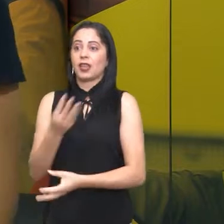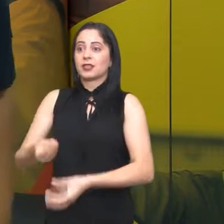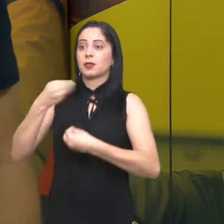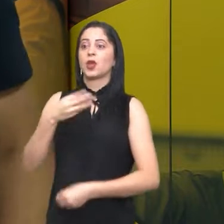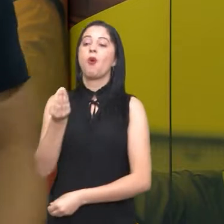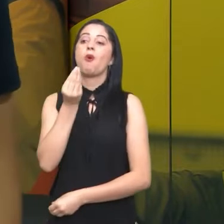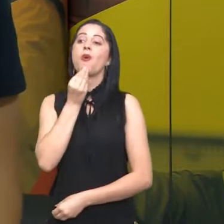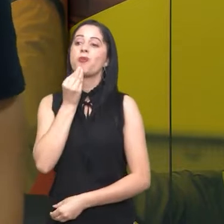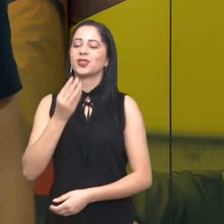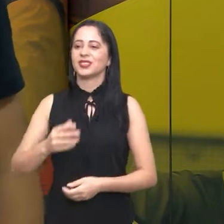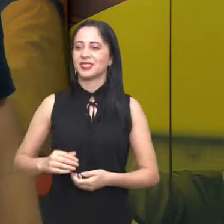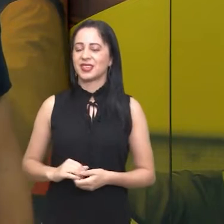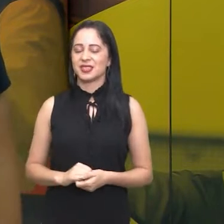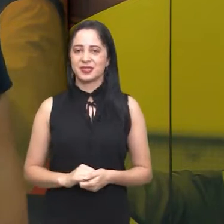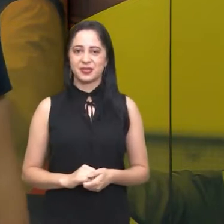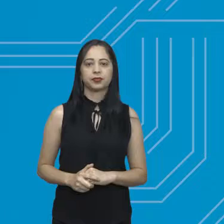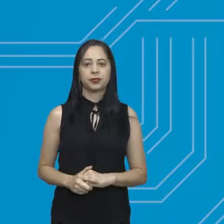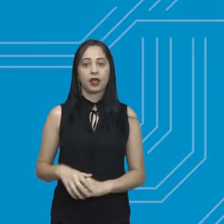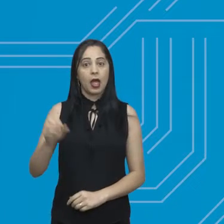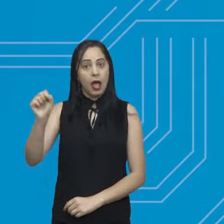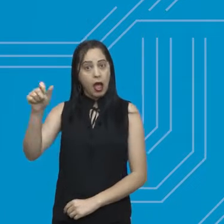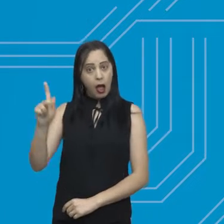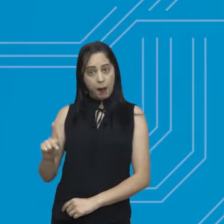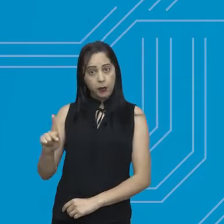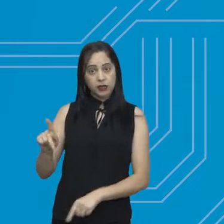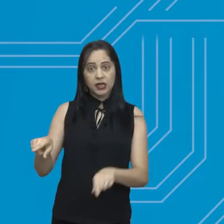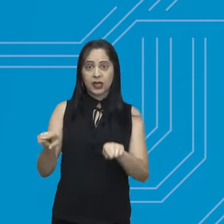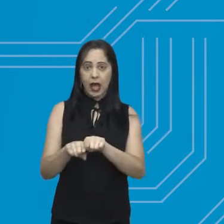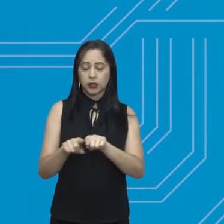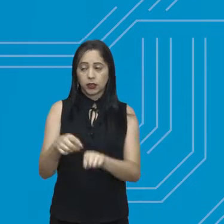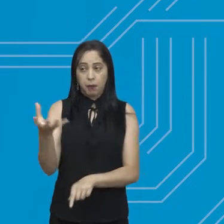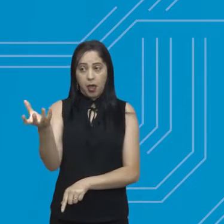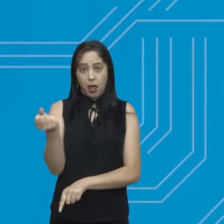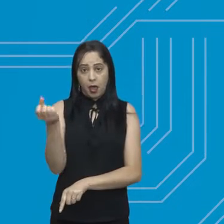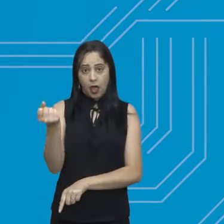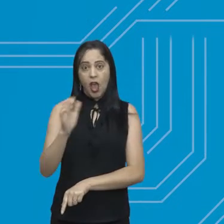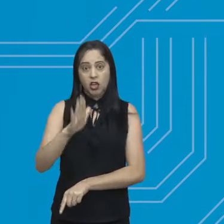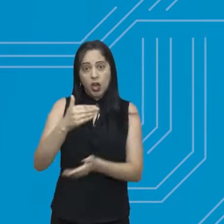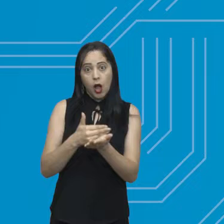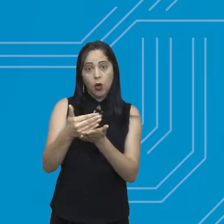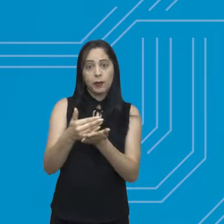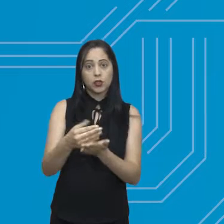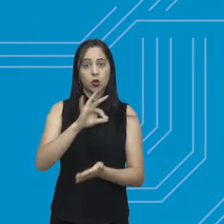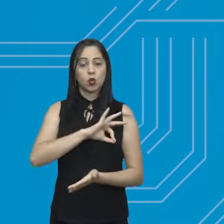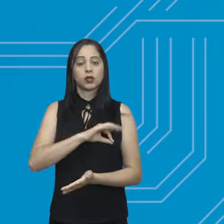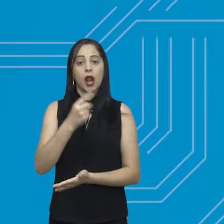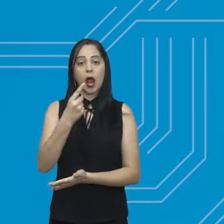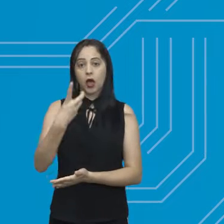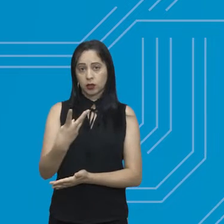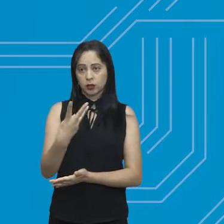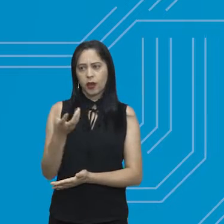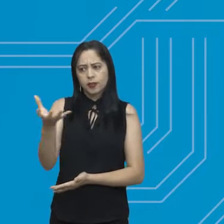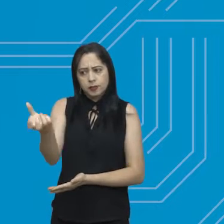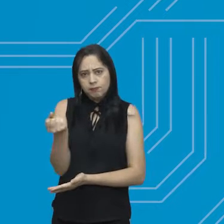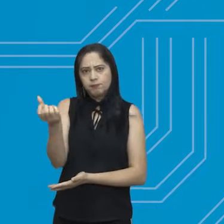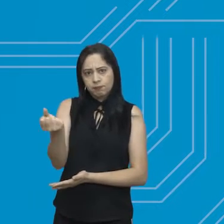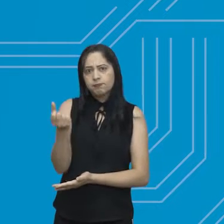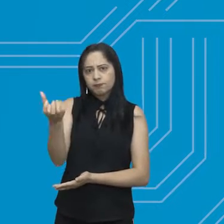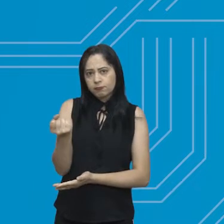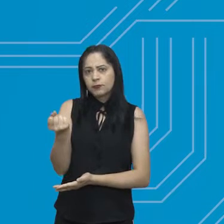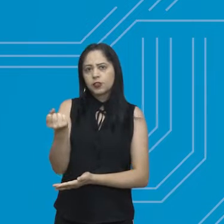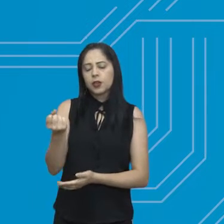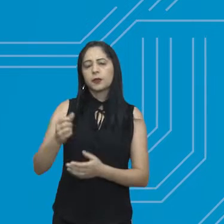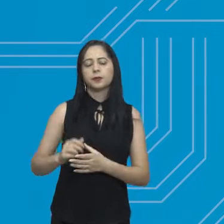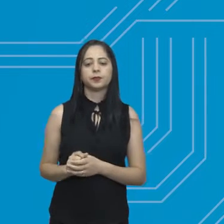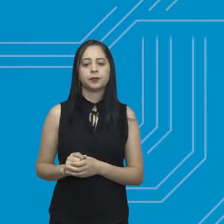a Fundas proporciona isso. Os aposentados e pensionistas já começaram a receber a primeira parcela do 13º, que